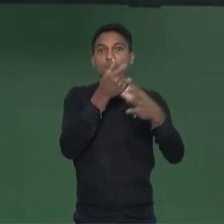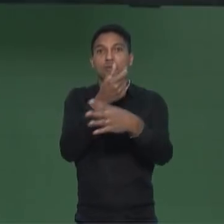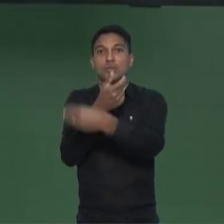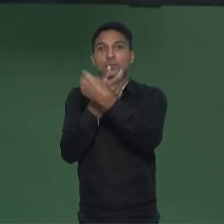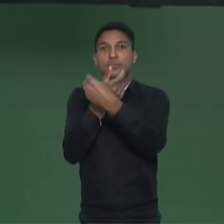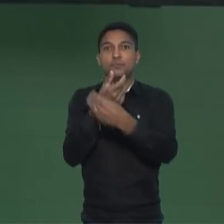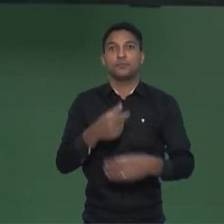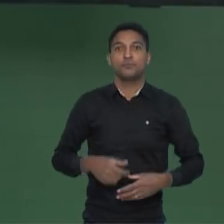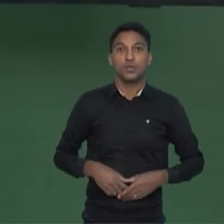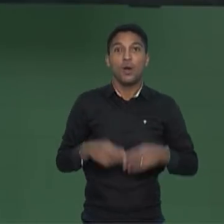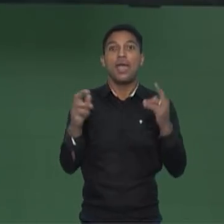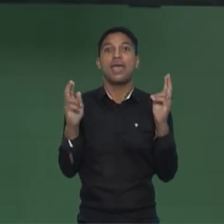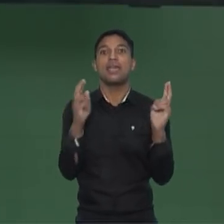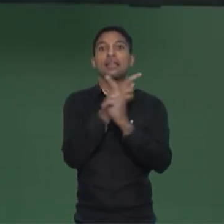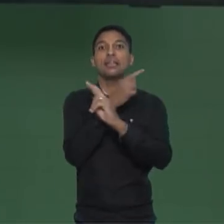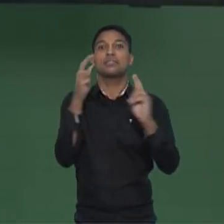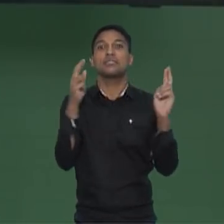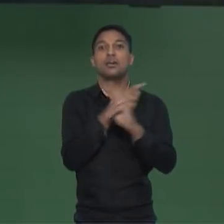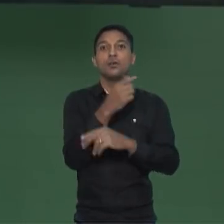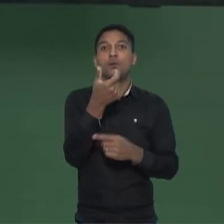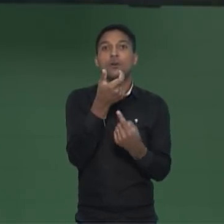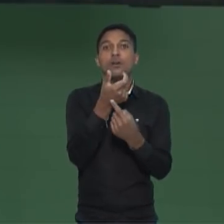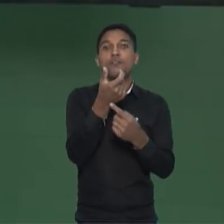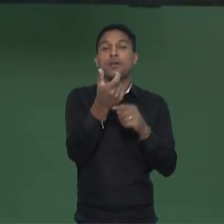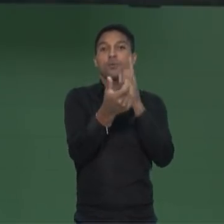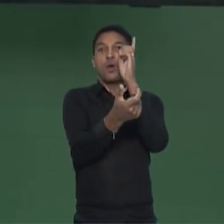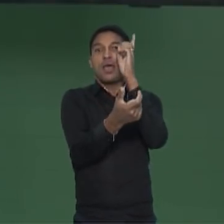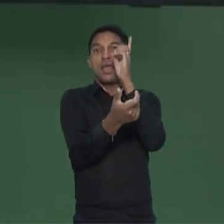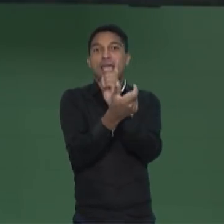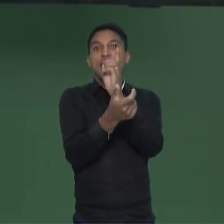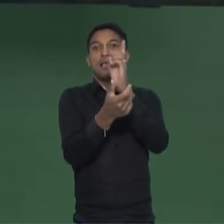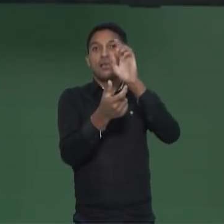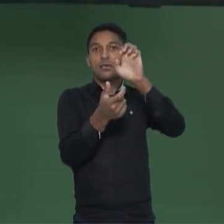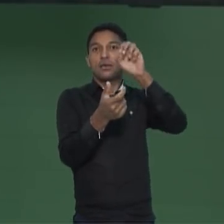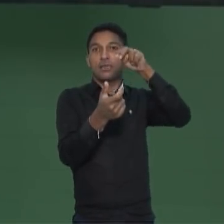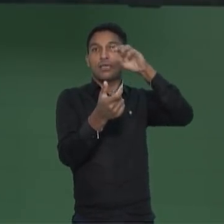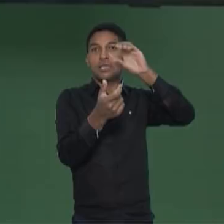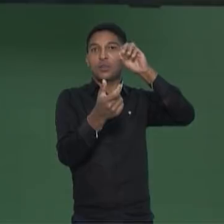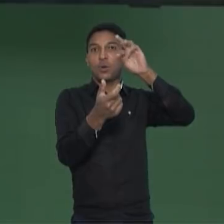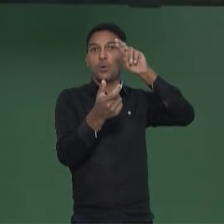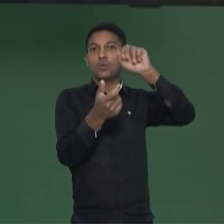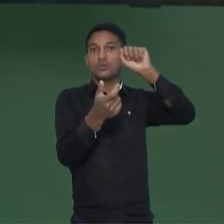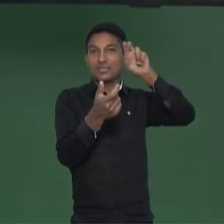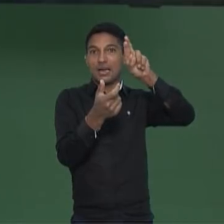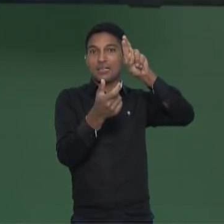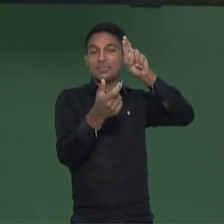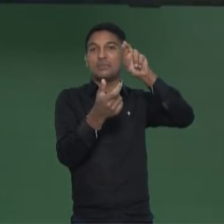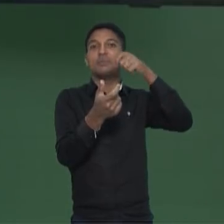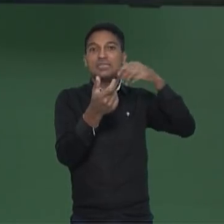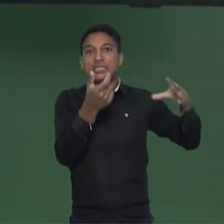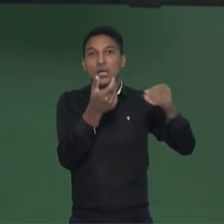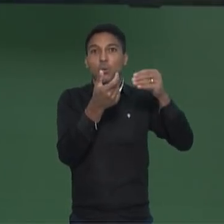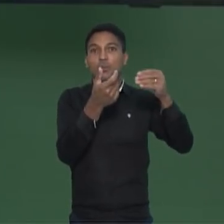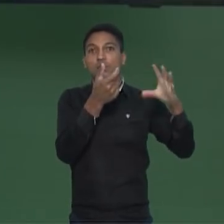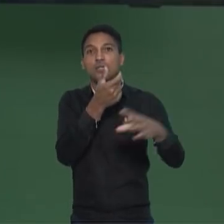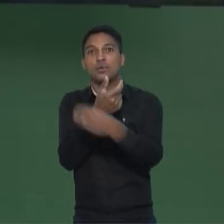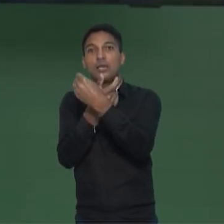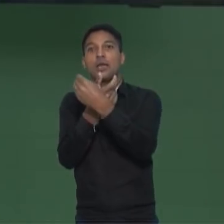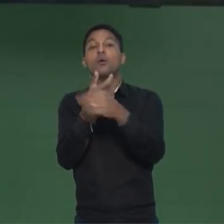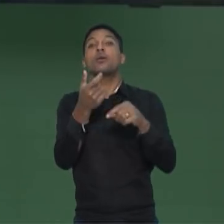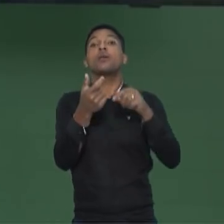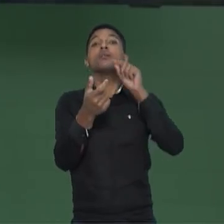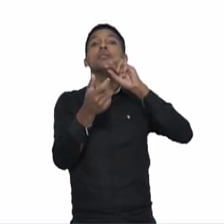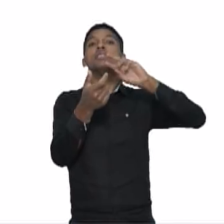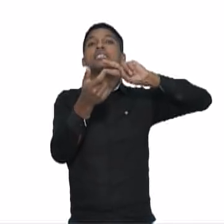Essa relação que acontece do verbo encontrar exigir complementos é a regência verbal. Acompanhe comigo o